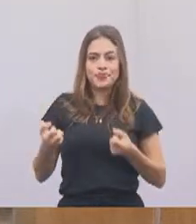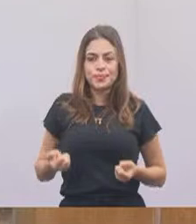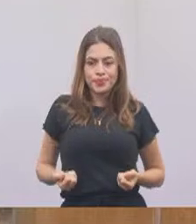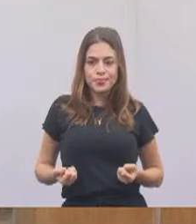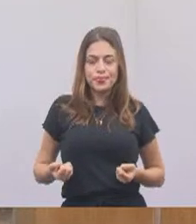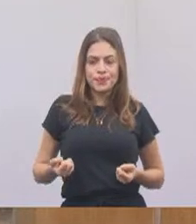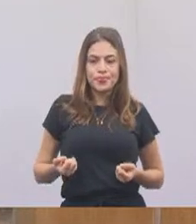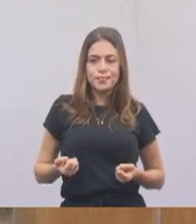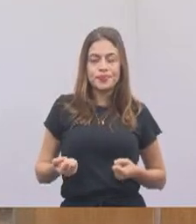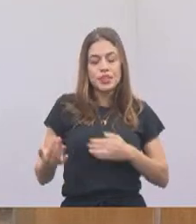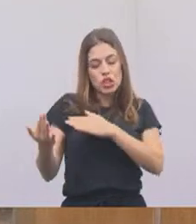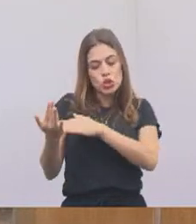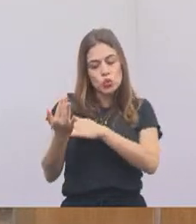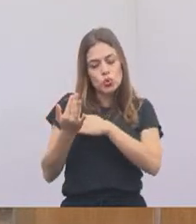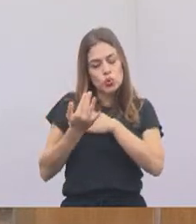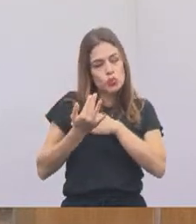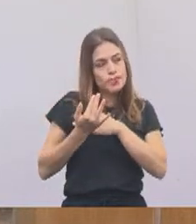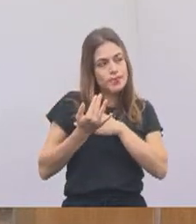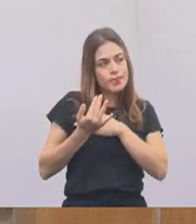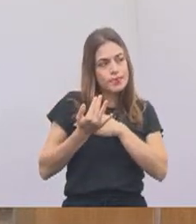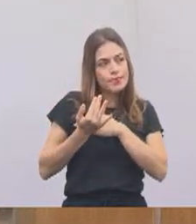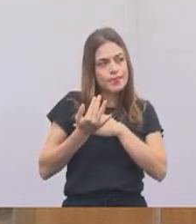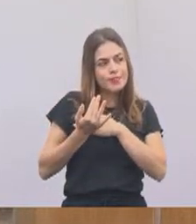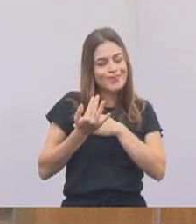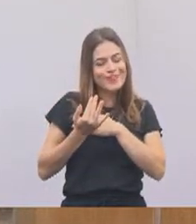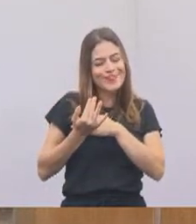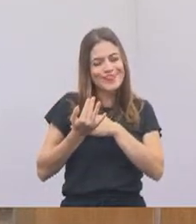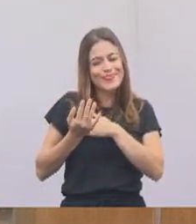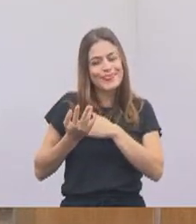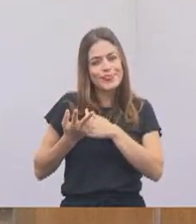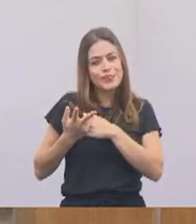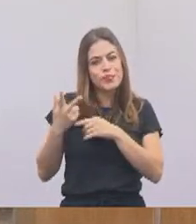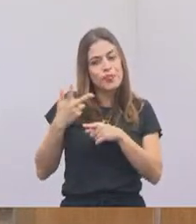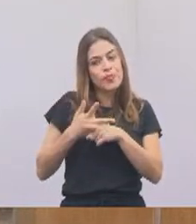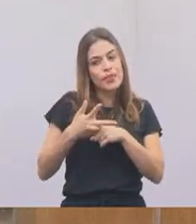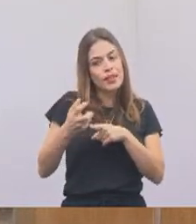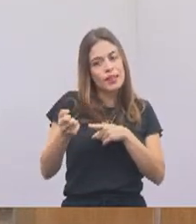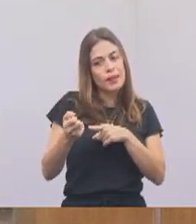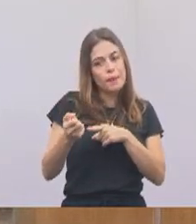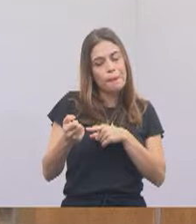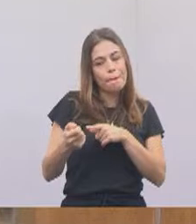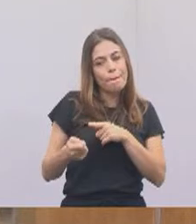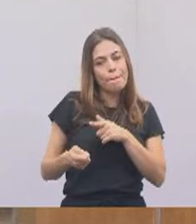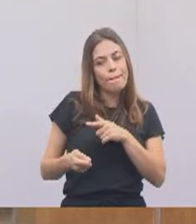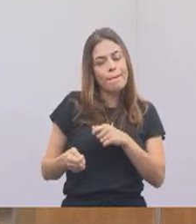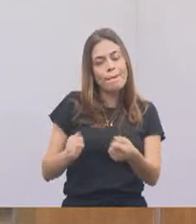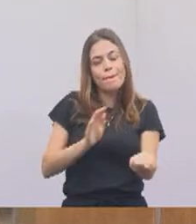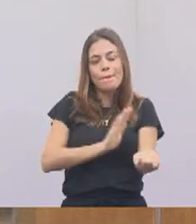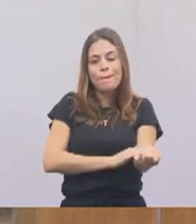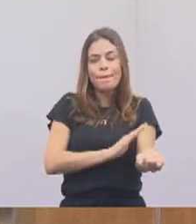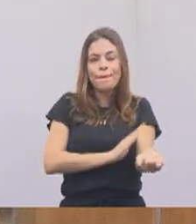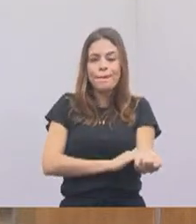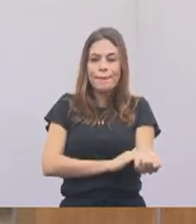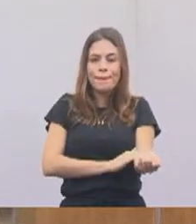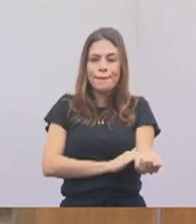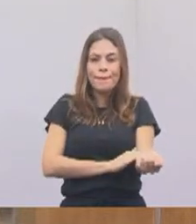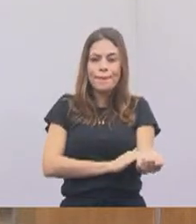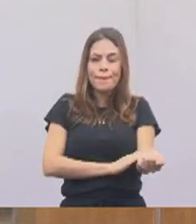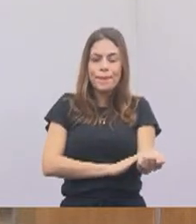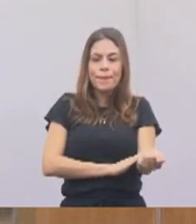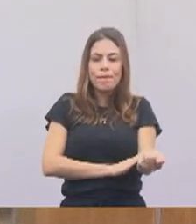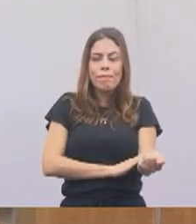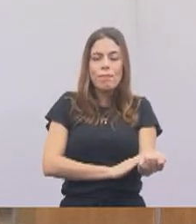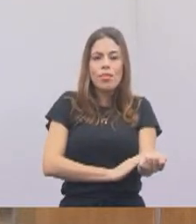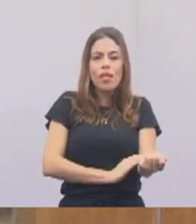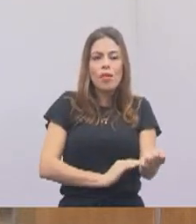estendida, pessoas que estão tentando vencer a dependência química, pessoas que buscam casas